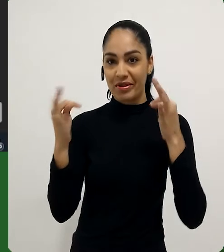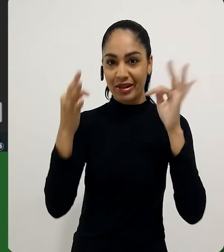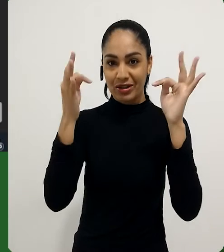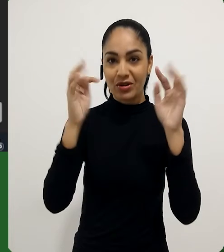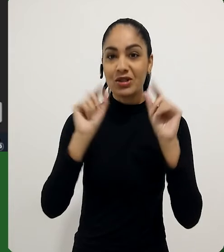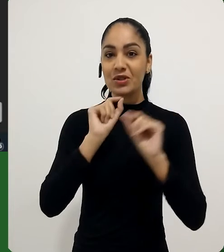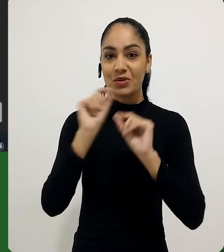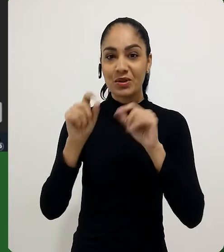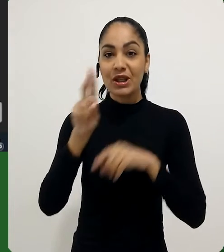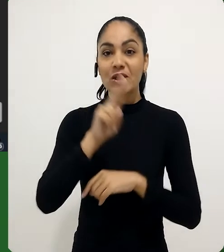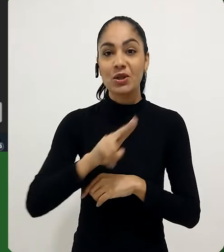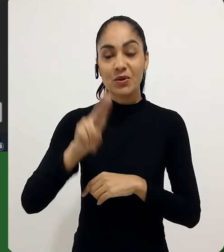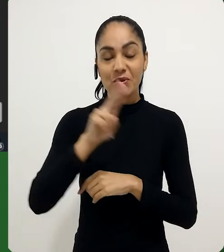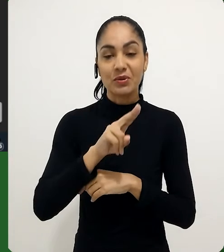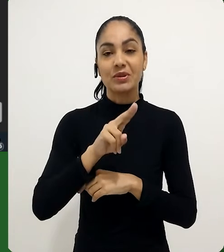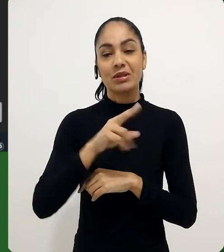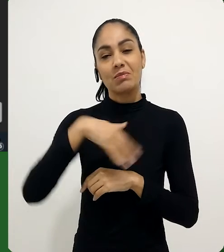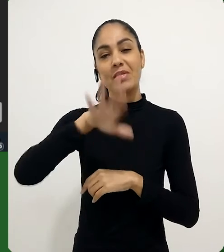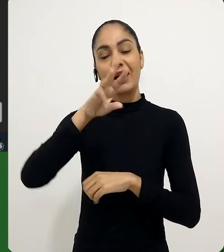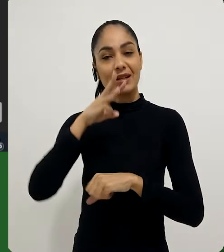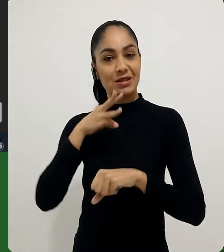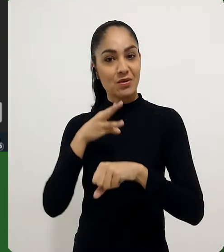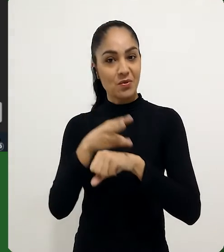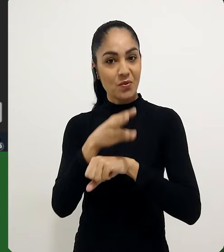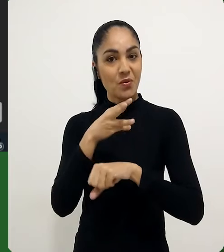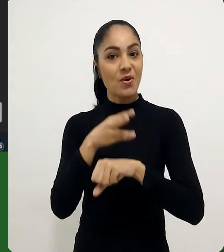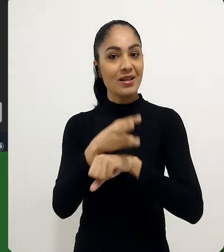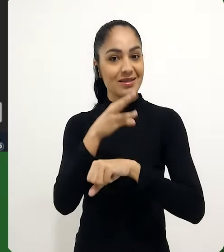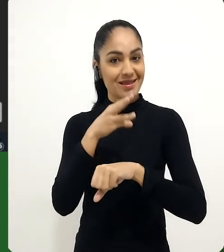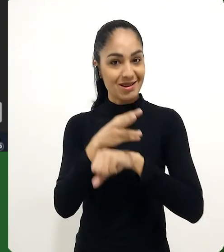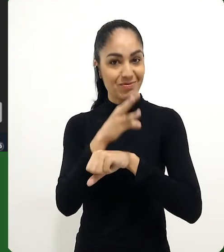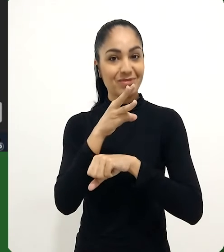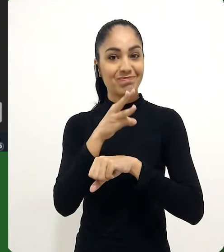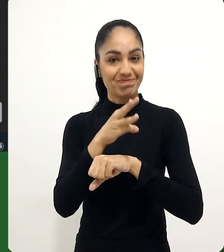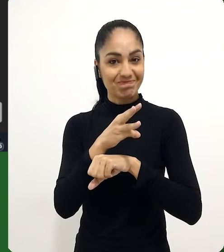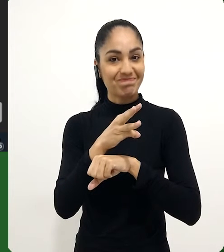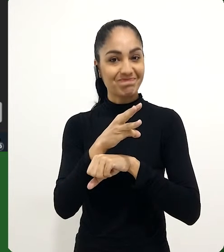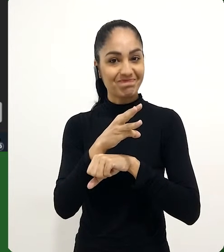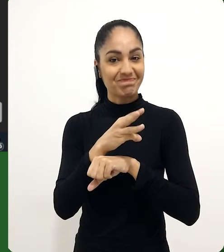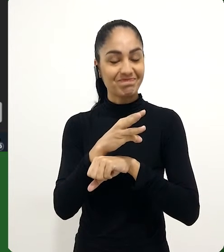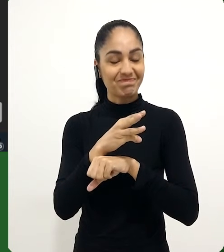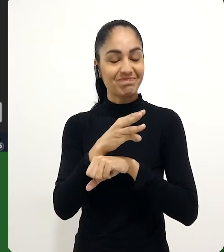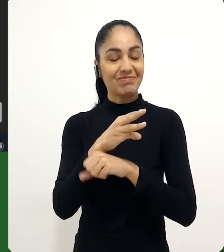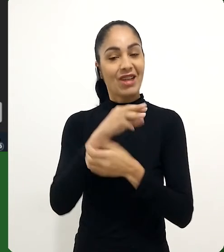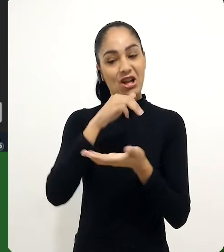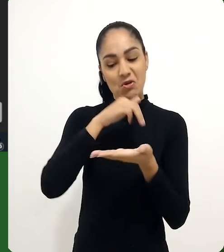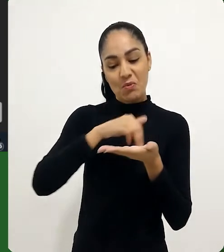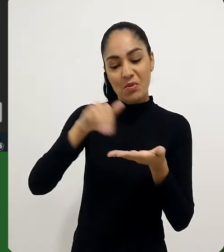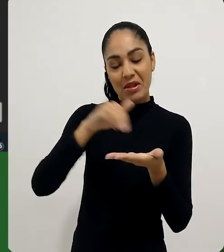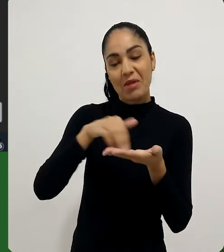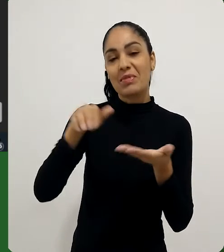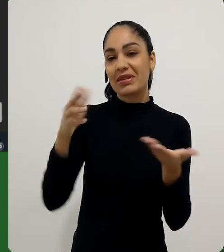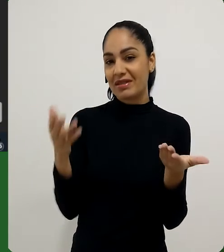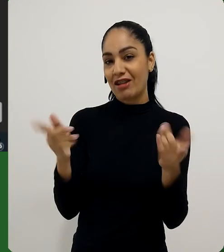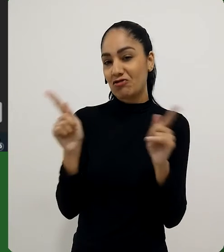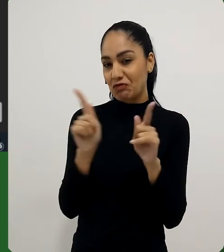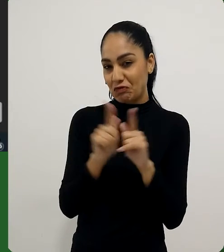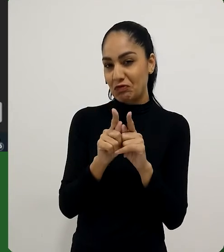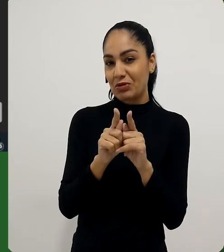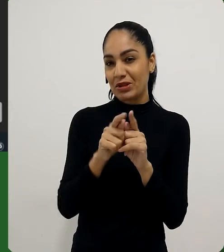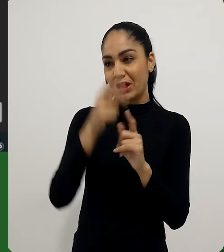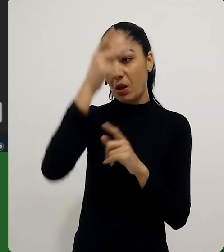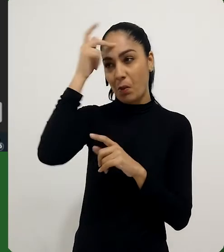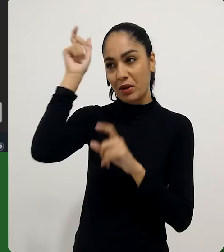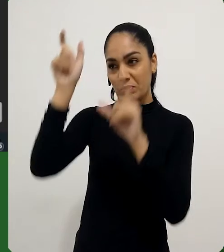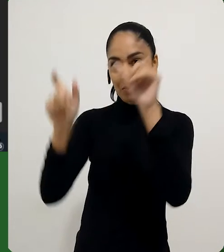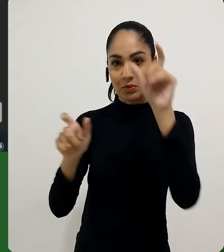Hoje, com essas novas tecnologias, né, nós estamos utilizando aí por exemplo, o WhatsApp, né, para